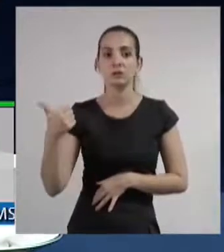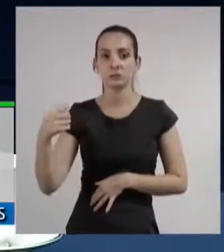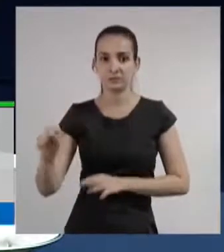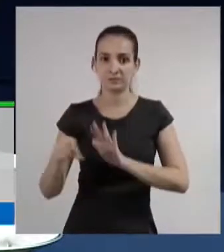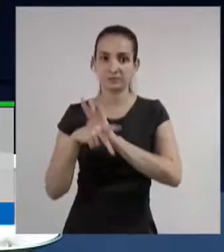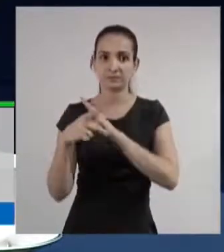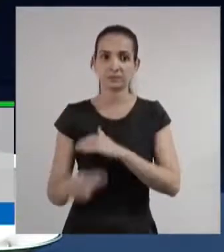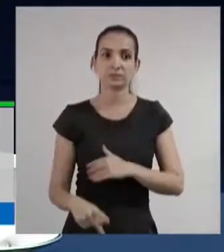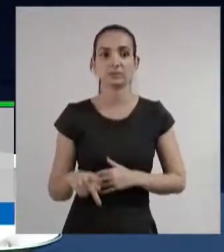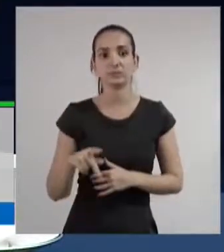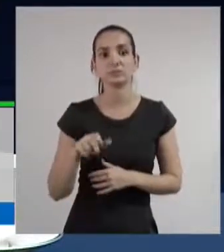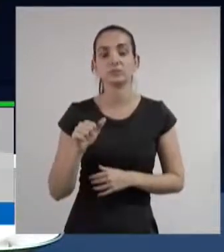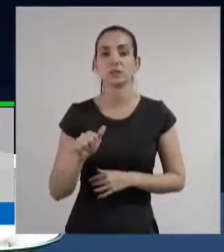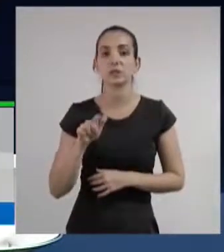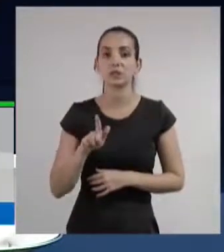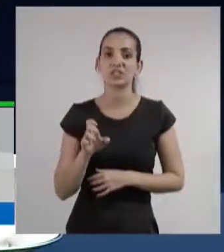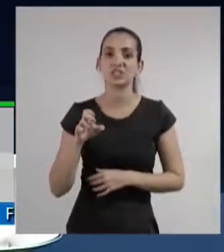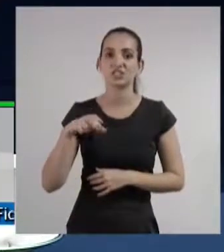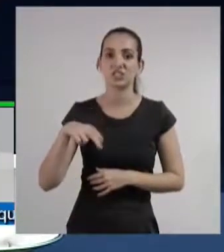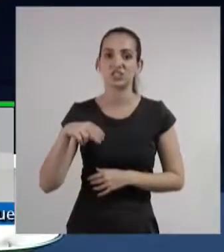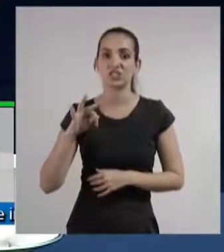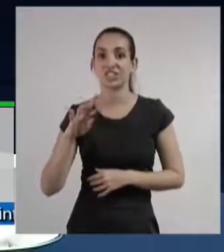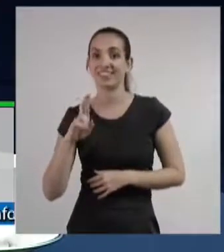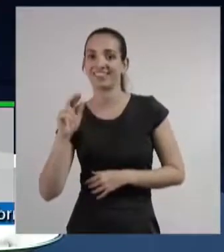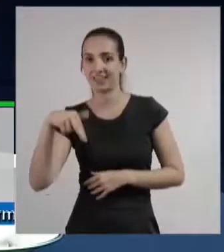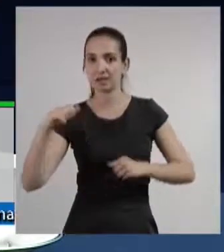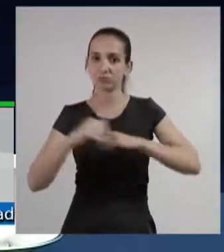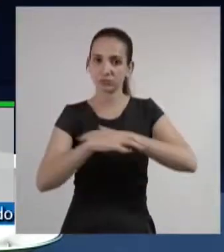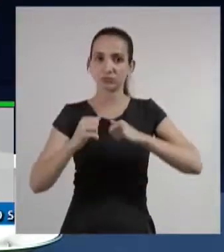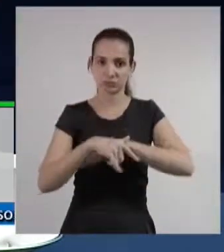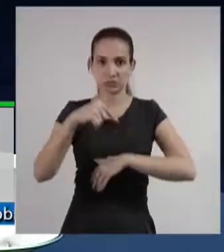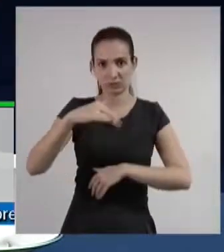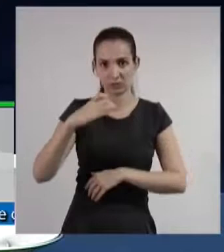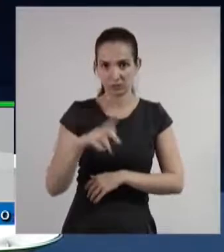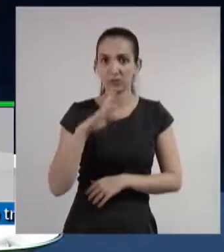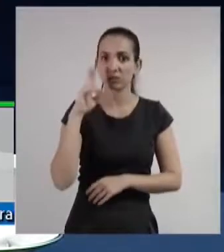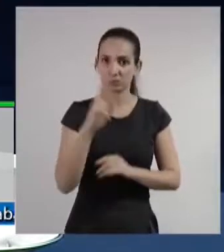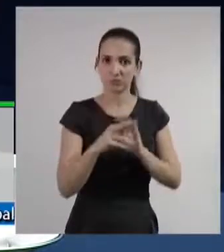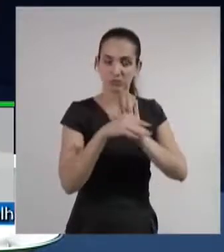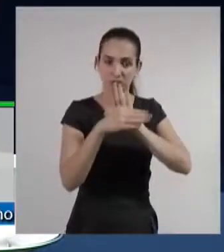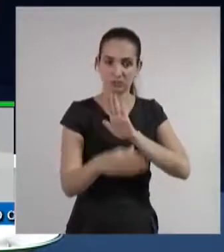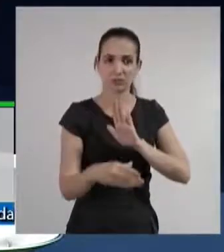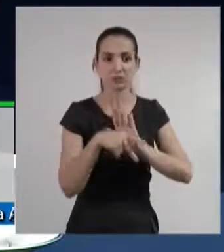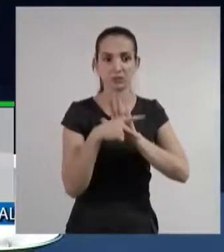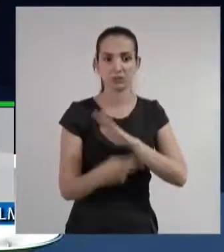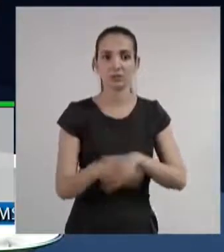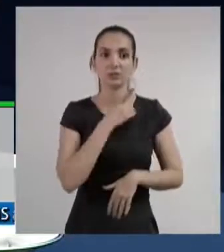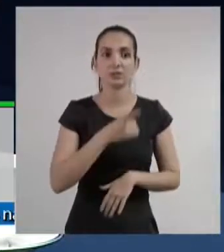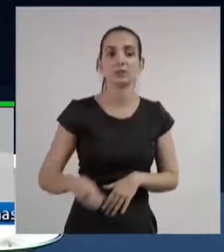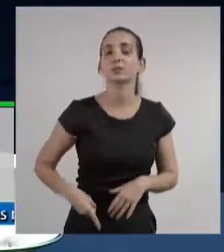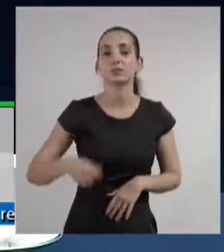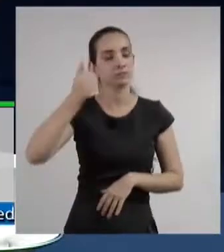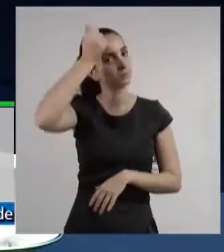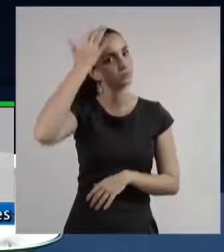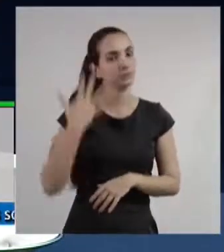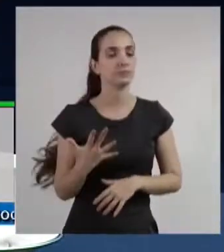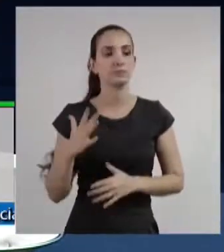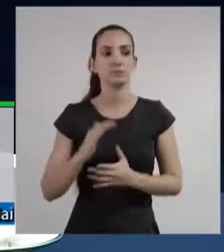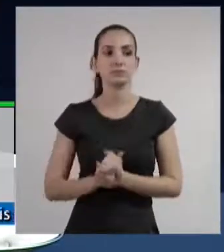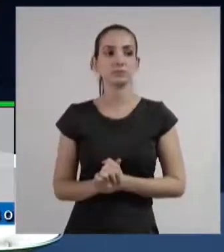2022/2018 da Agência de Transporte e Trânsito de Campo Grande, respondendo à indicação da deputada Antonieta